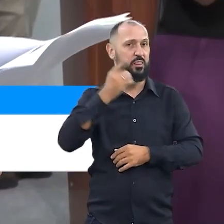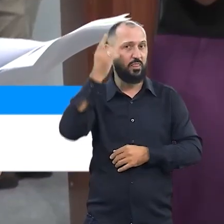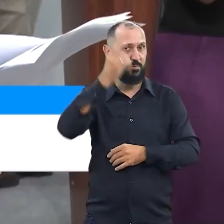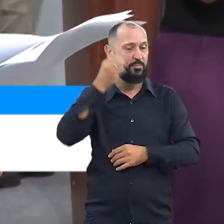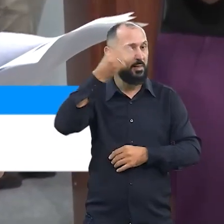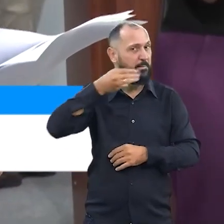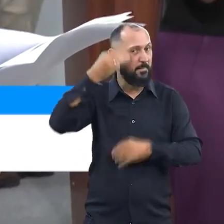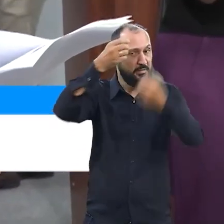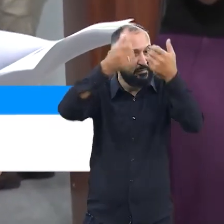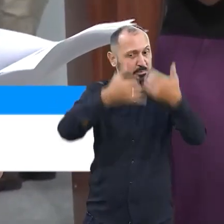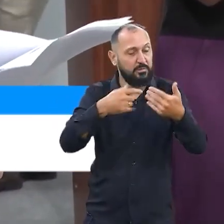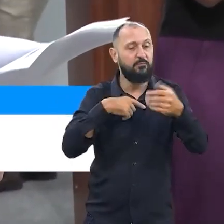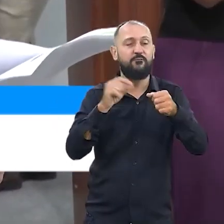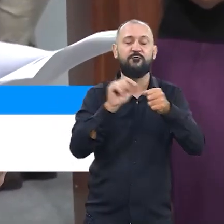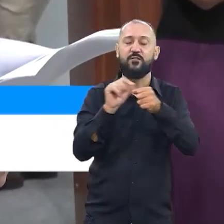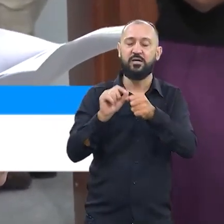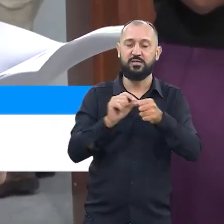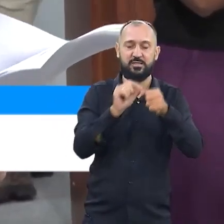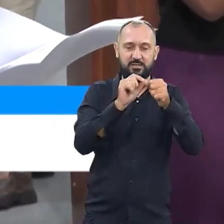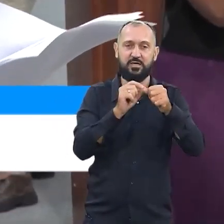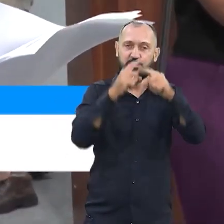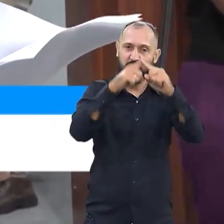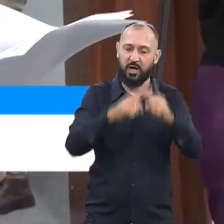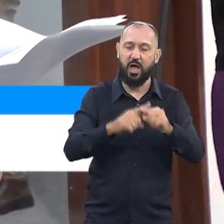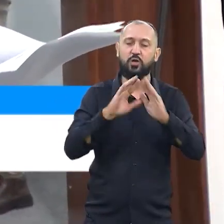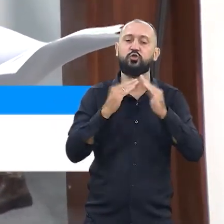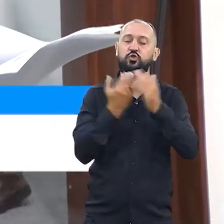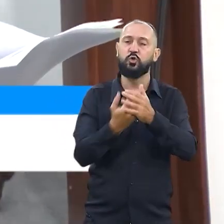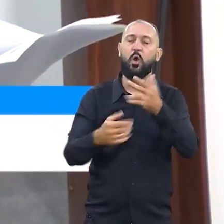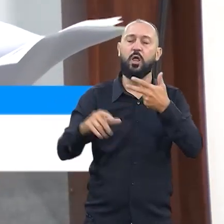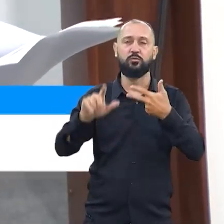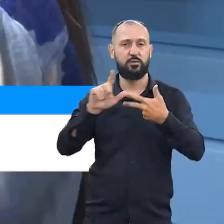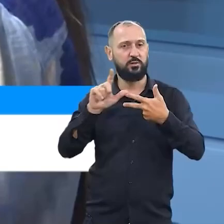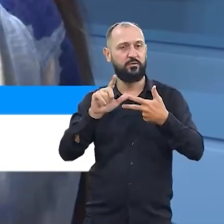A deputada Mara Caseiro ainda destacou que, durante o concurso, a